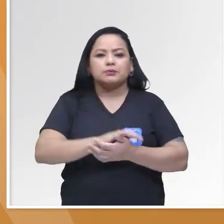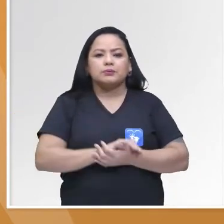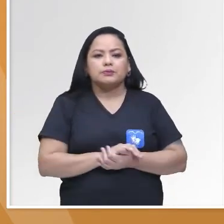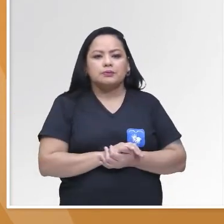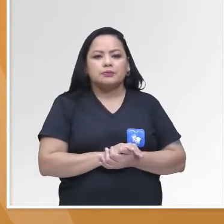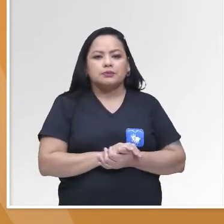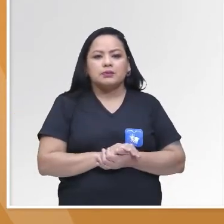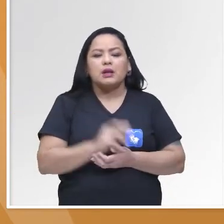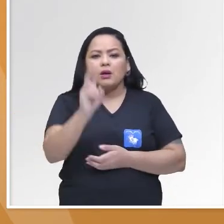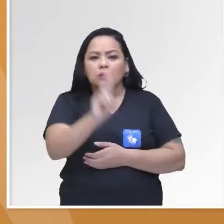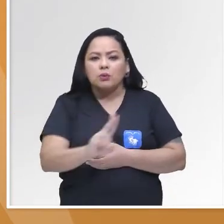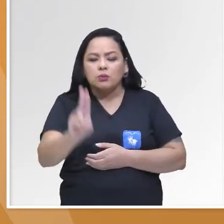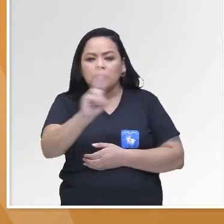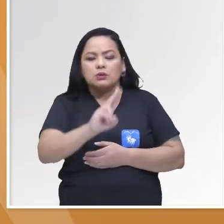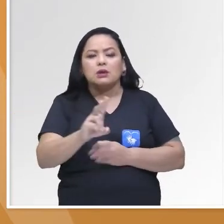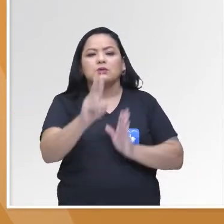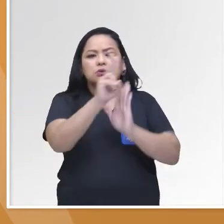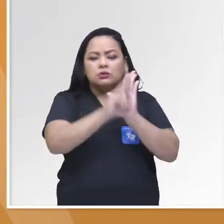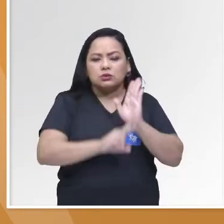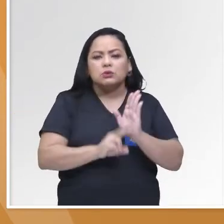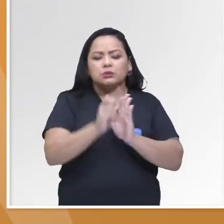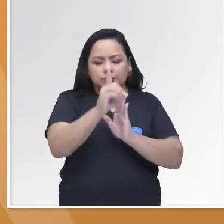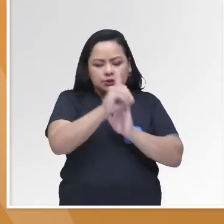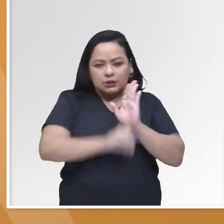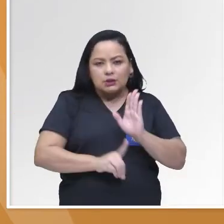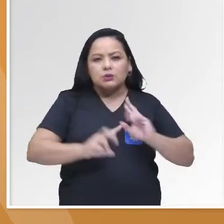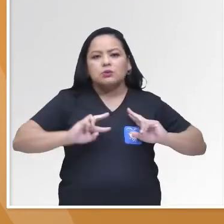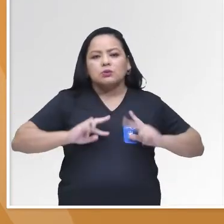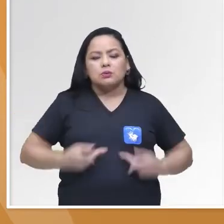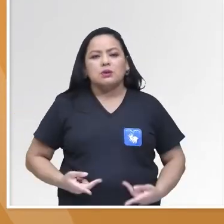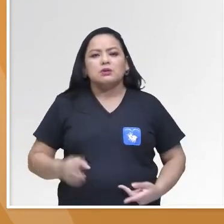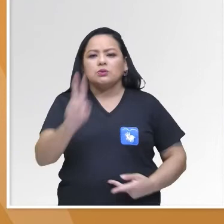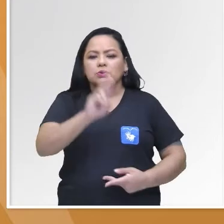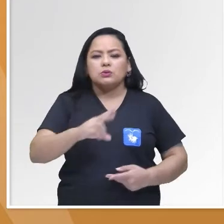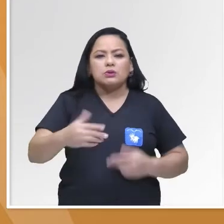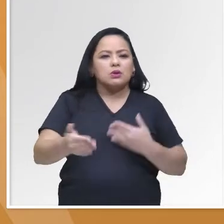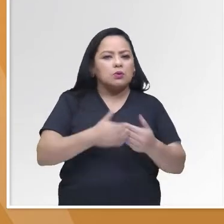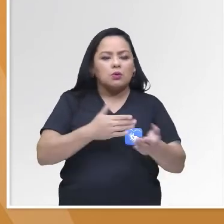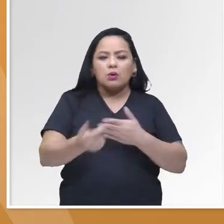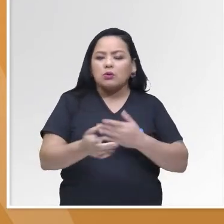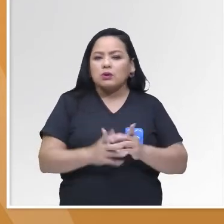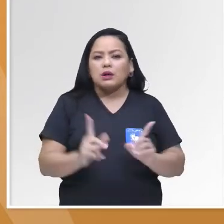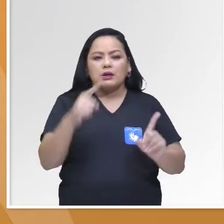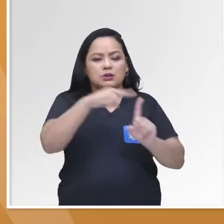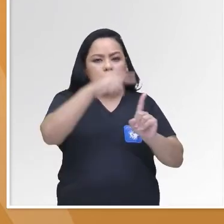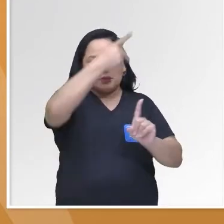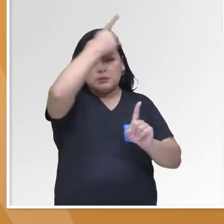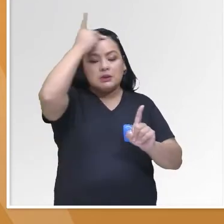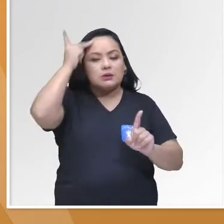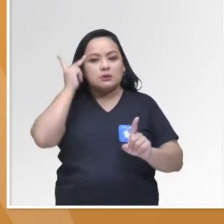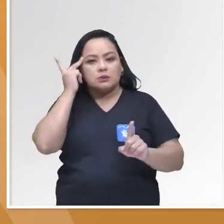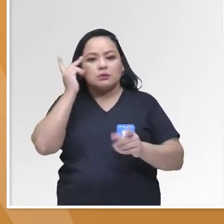se aplica a todo e qualquer tipo de pessoa.